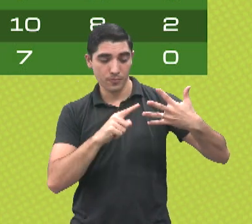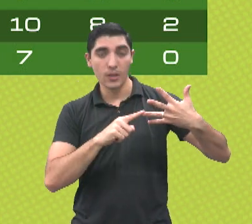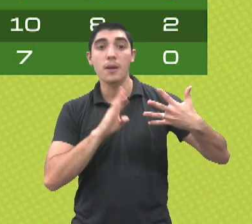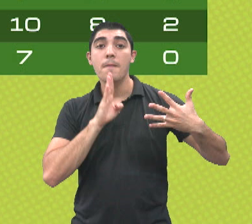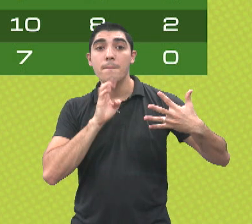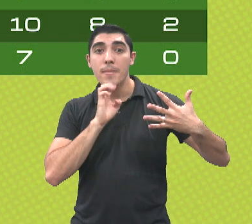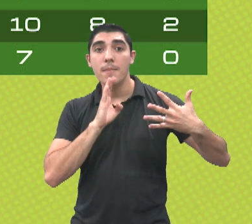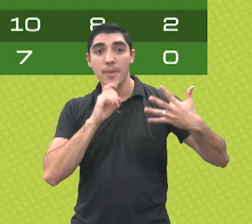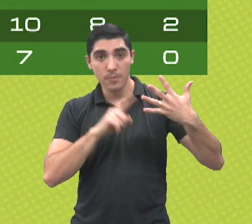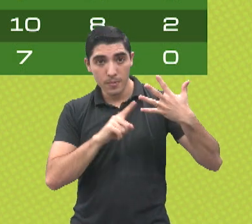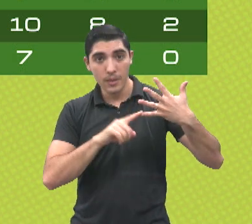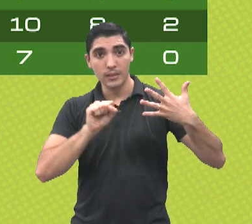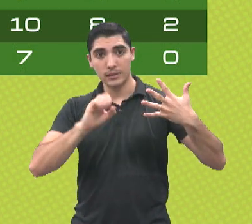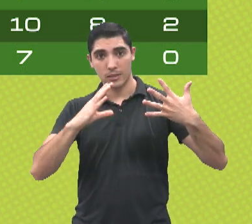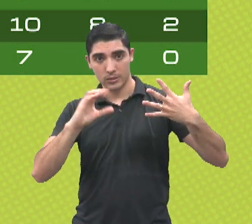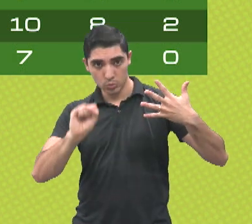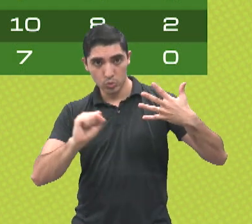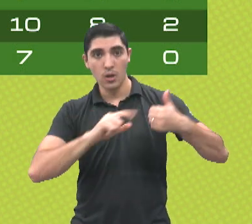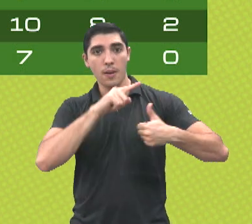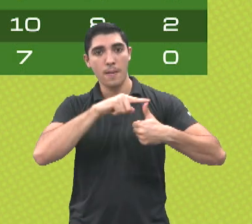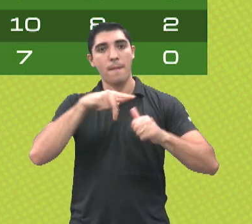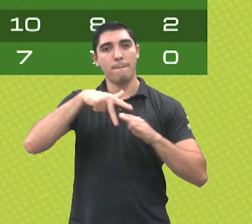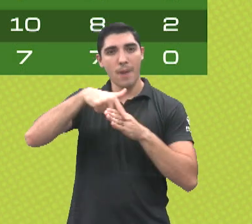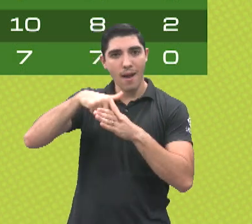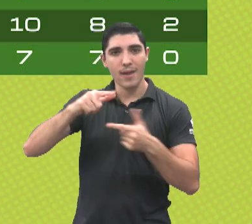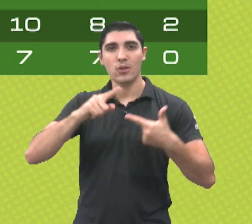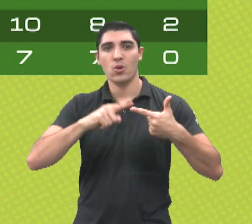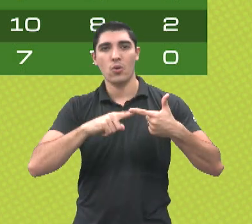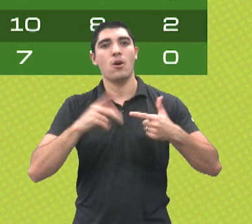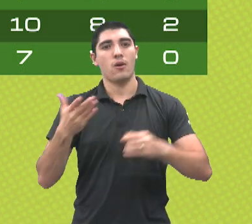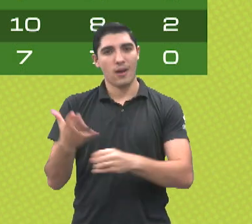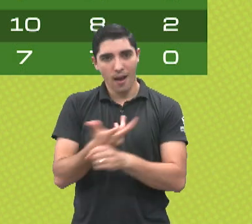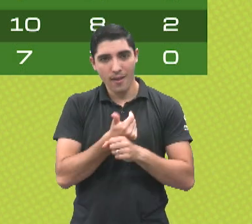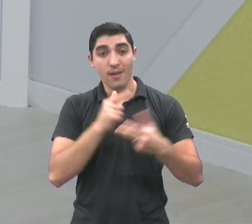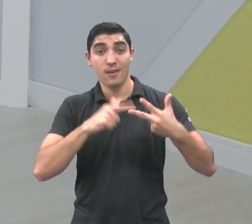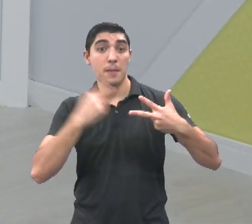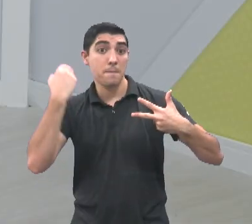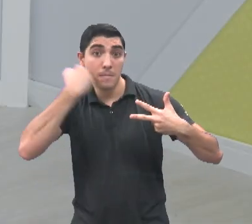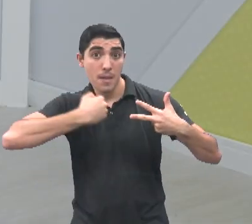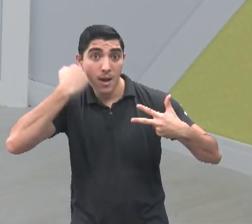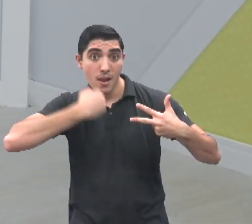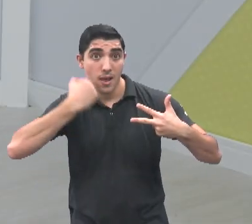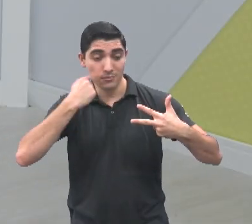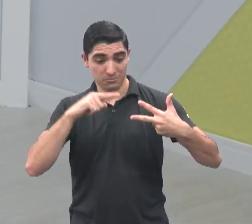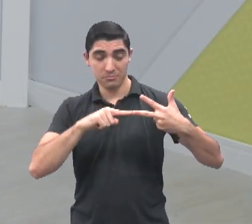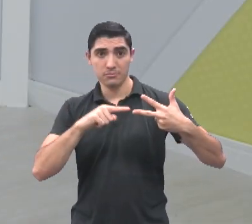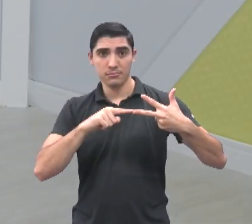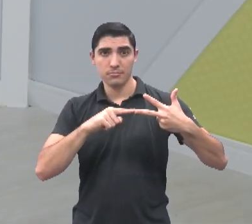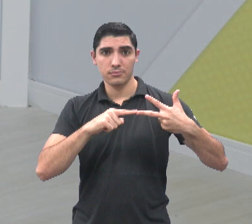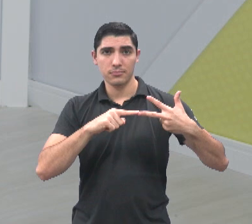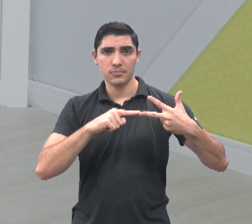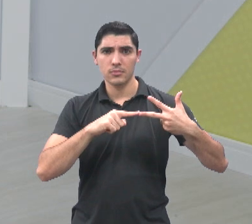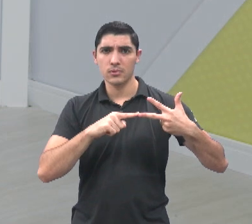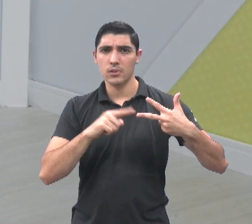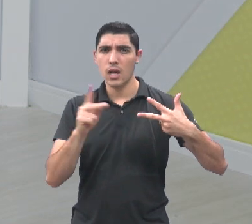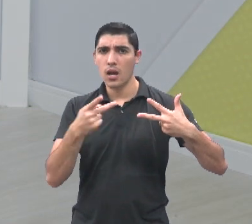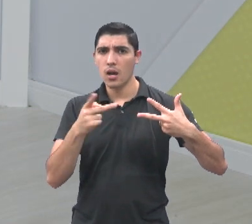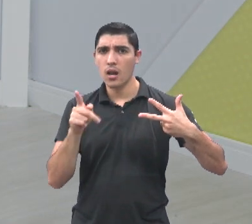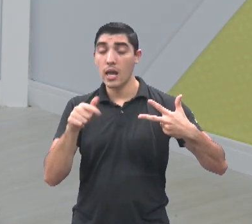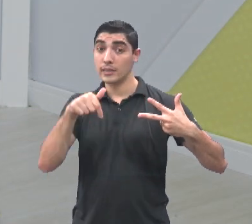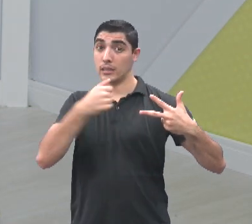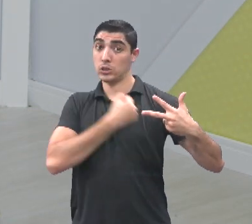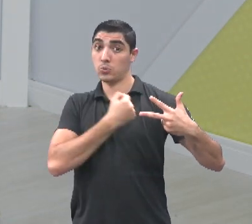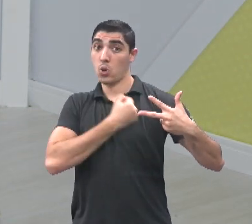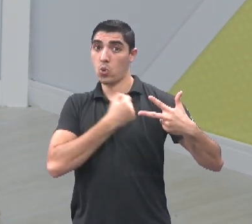Bebedouro, São Caetano, Barretos, Colorado de Caieiras e União Barbarense. Olha só, ali ó, União Barbarense está errado essa pontuação, que União Barbarense tem 7 pontos,